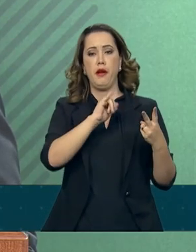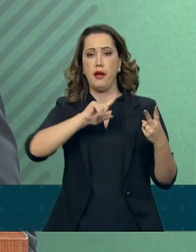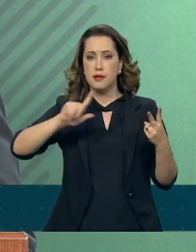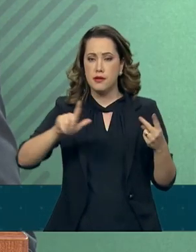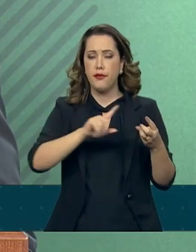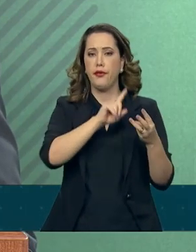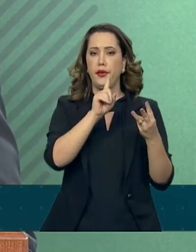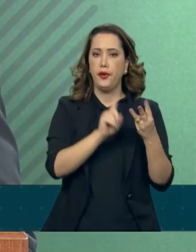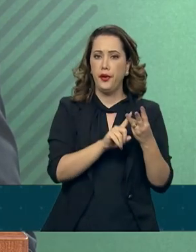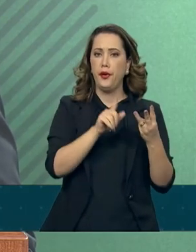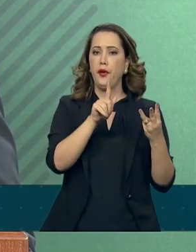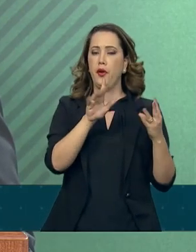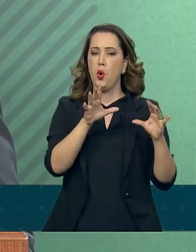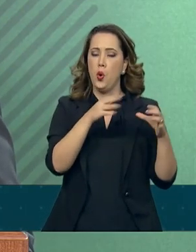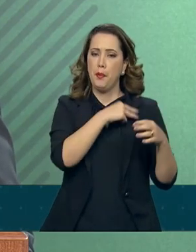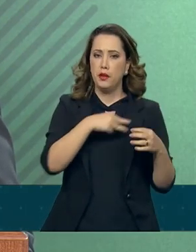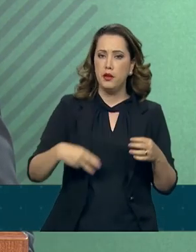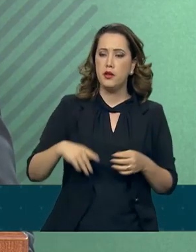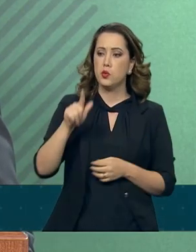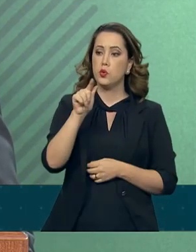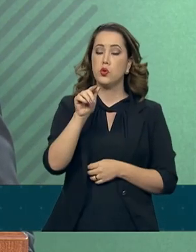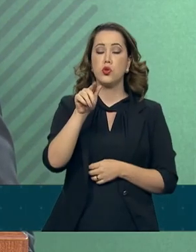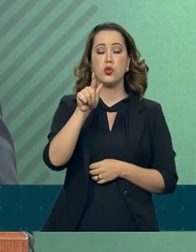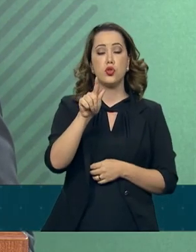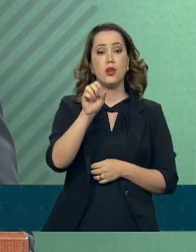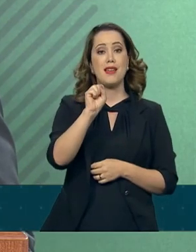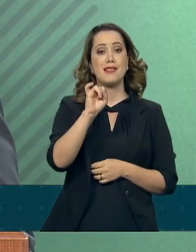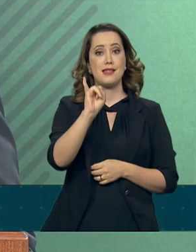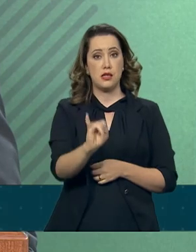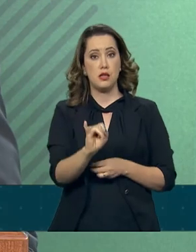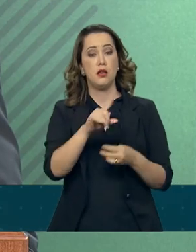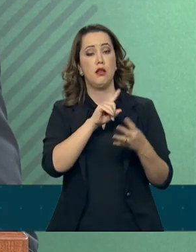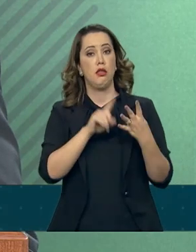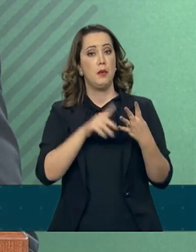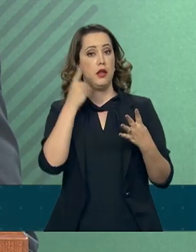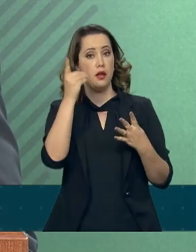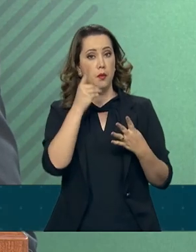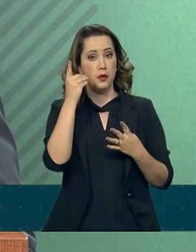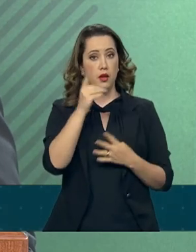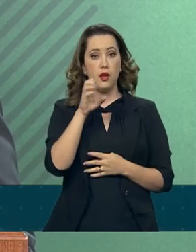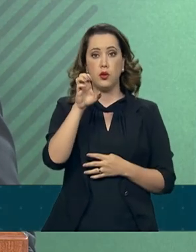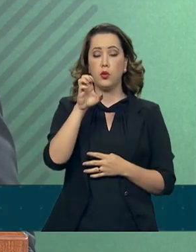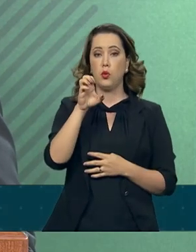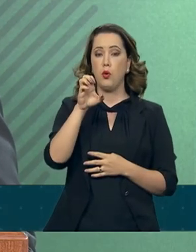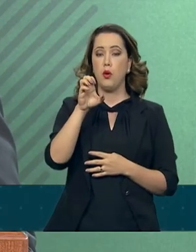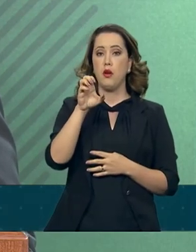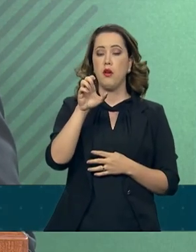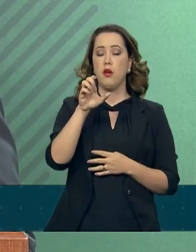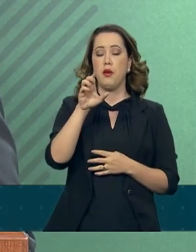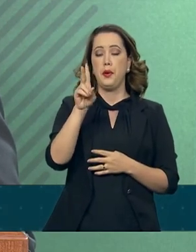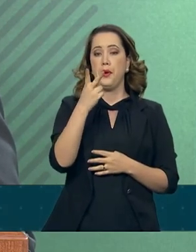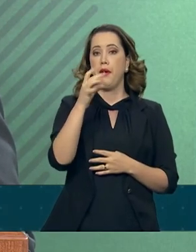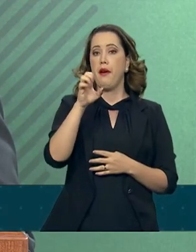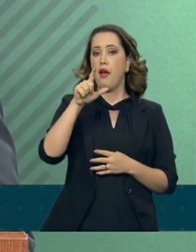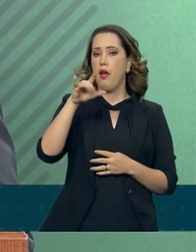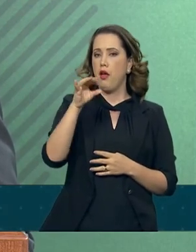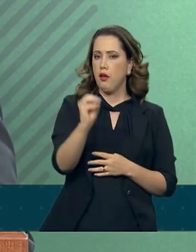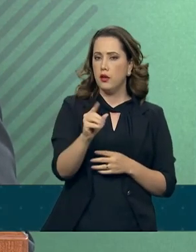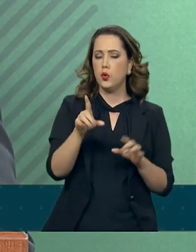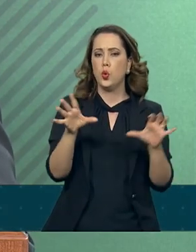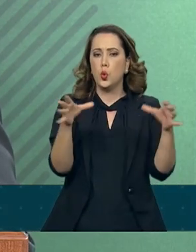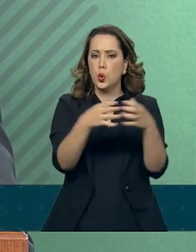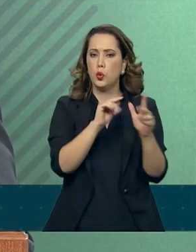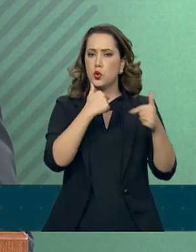o deputado hélio lopes do pcl do rio de janeiro e comitiva técnica do senhor